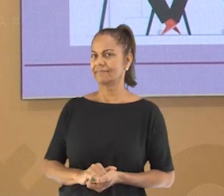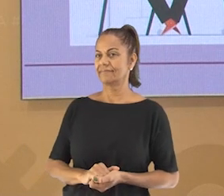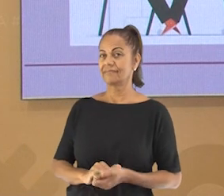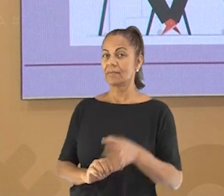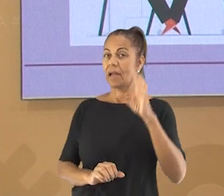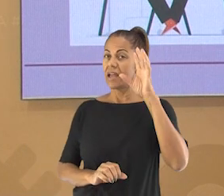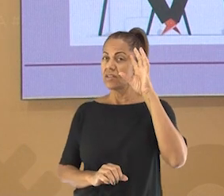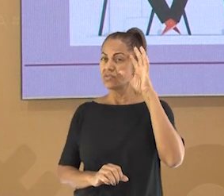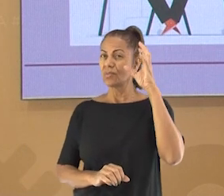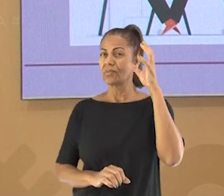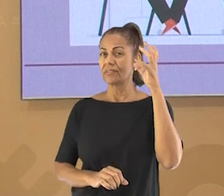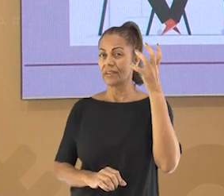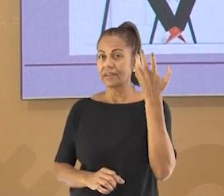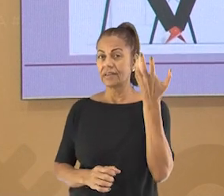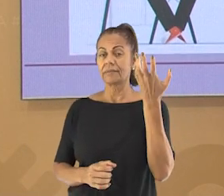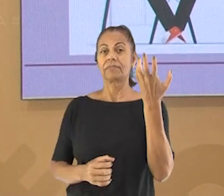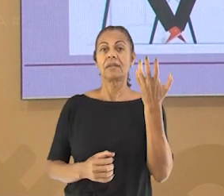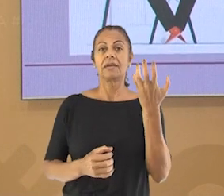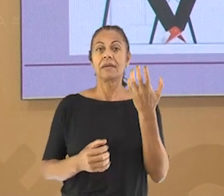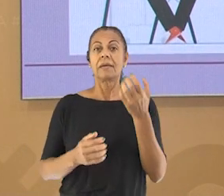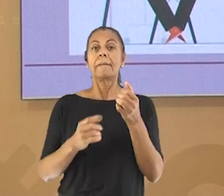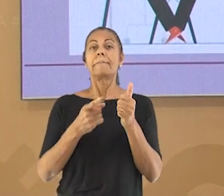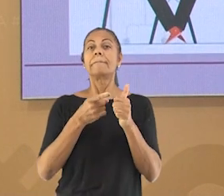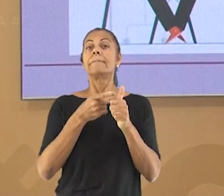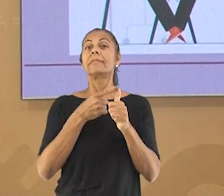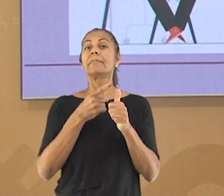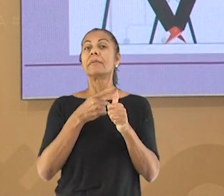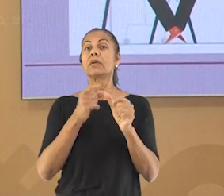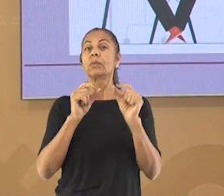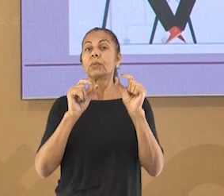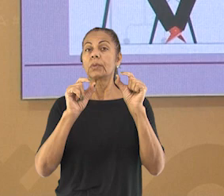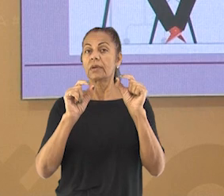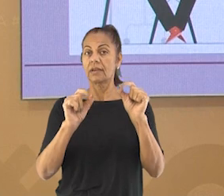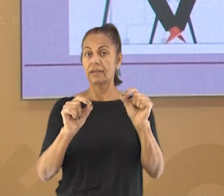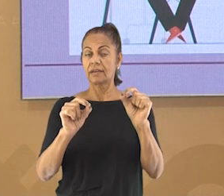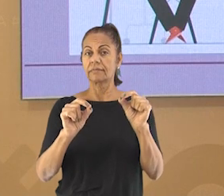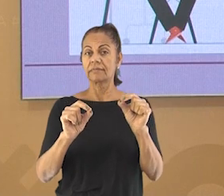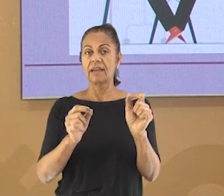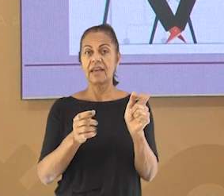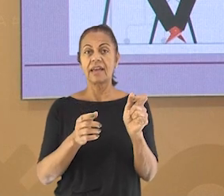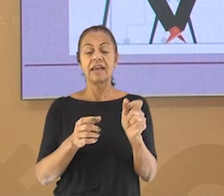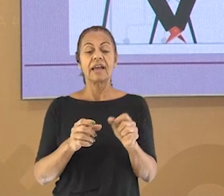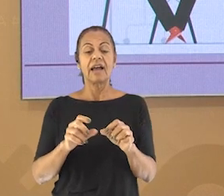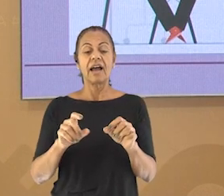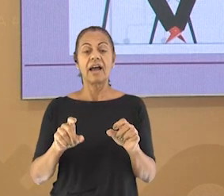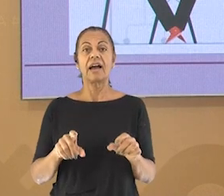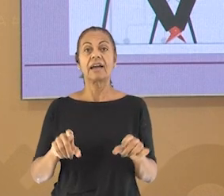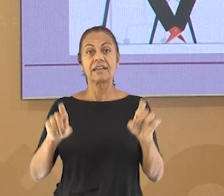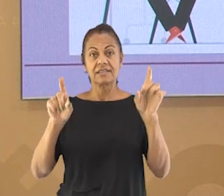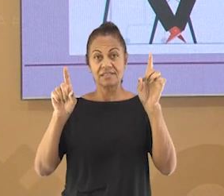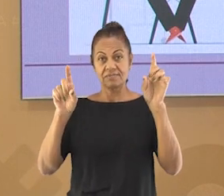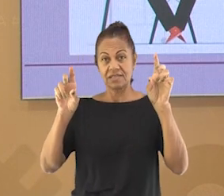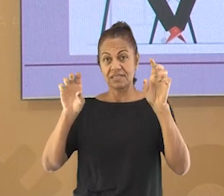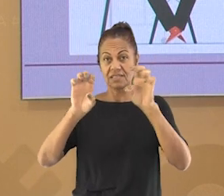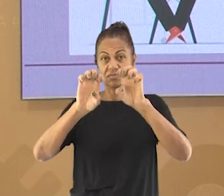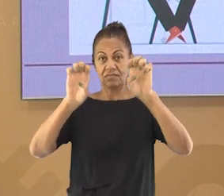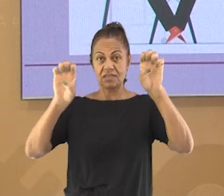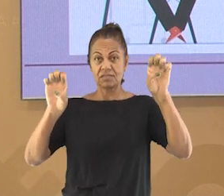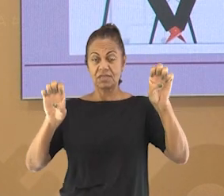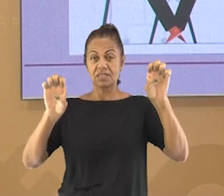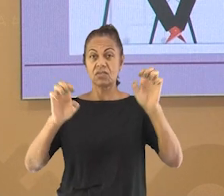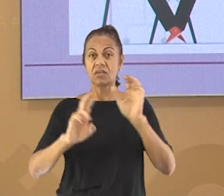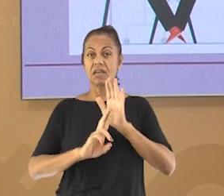Resolvermos essa situação, primeiro vamos escrever a expressão que representa a quantidade total